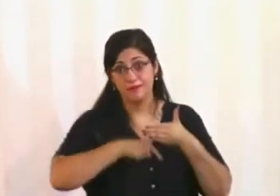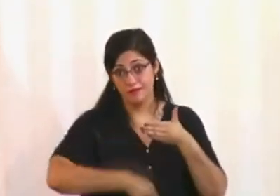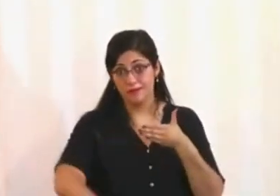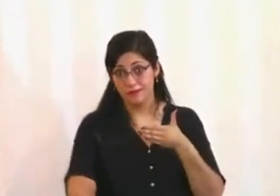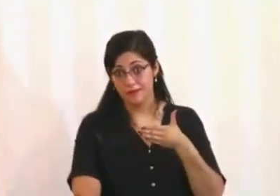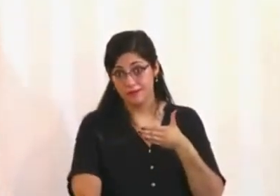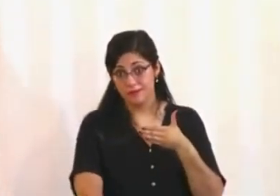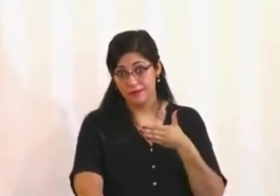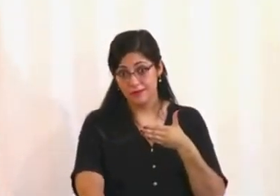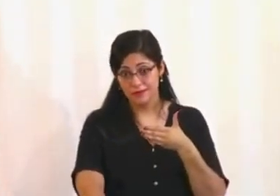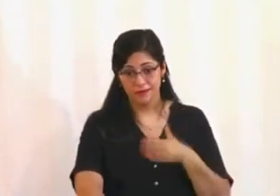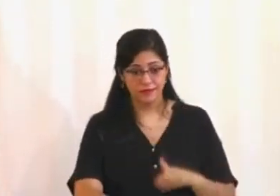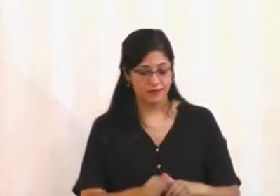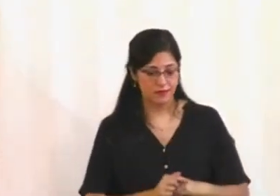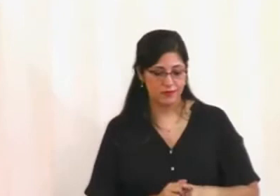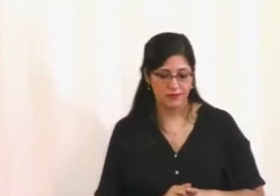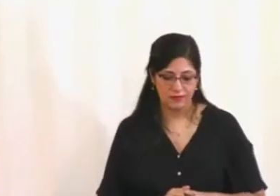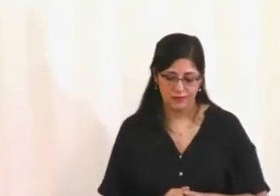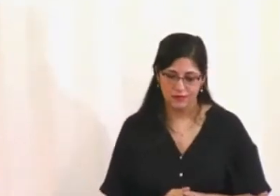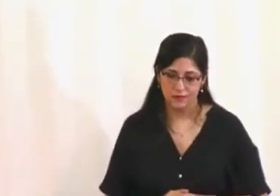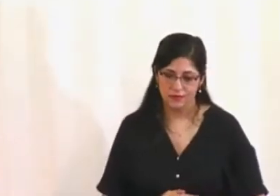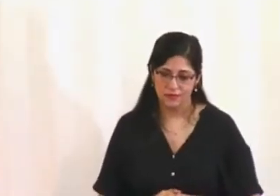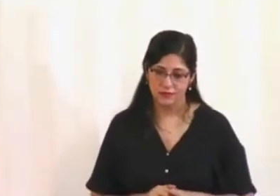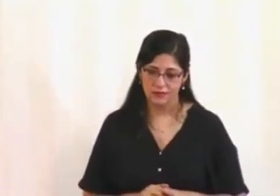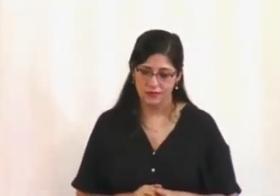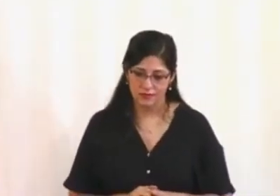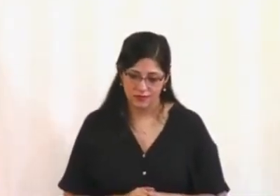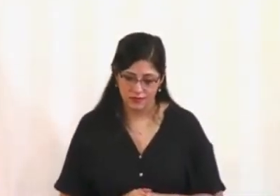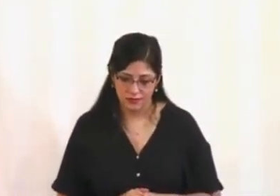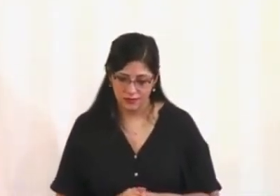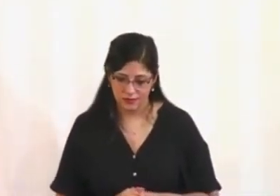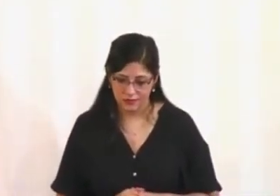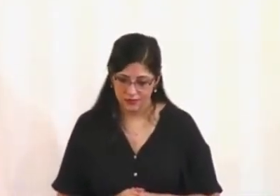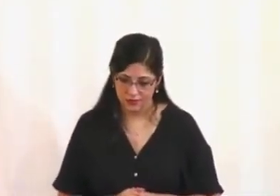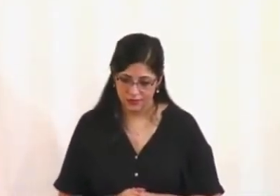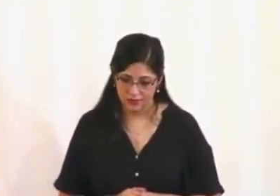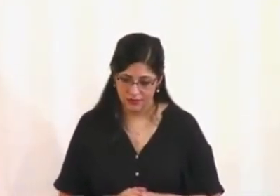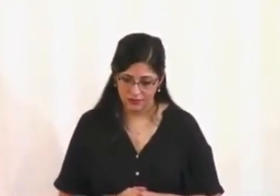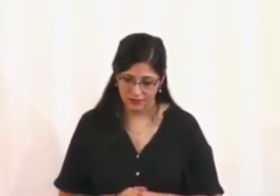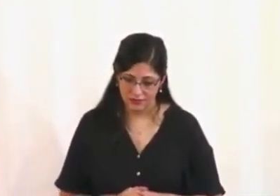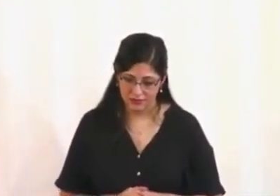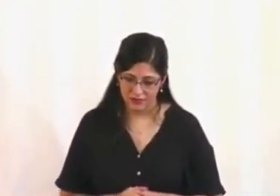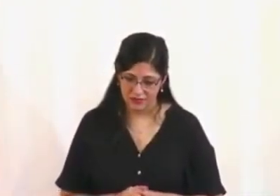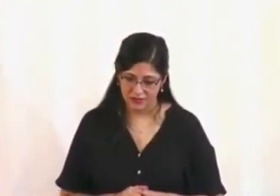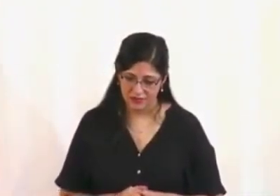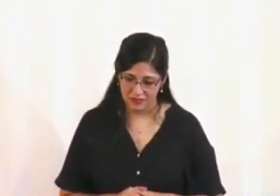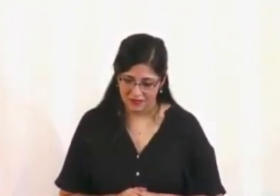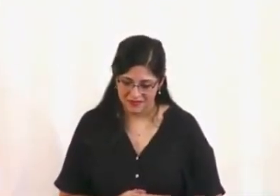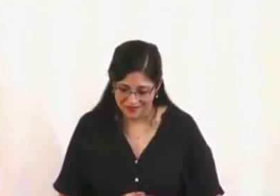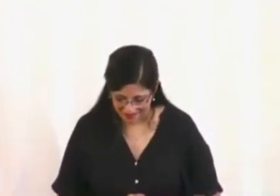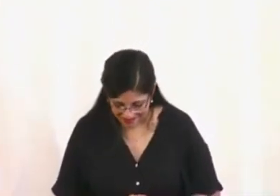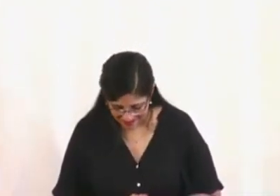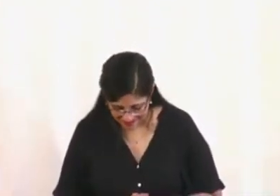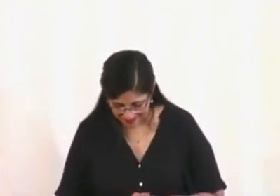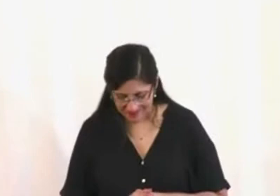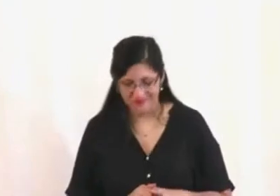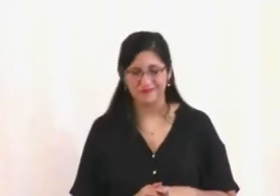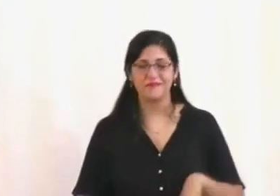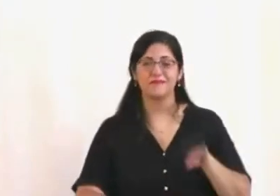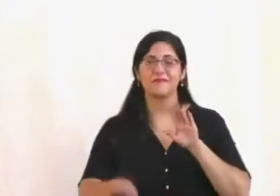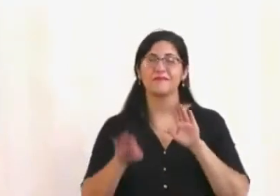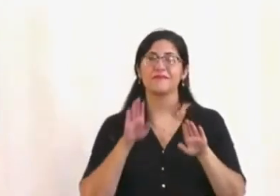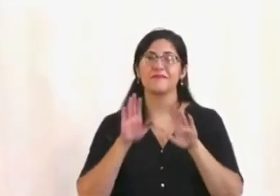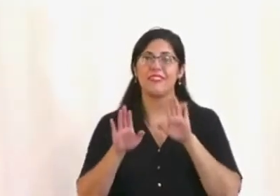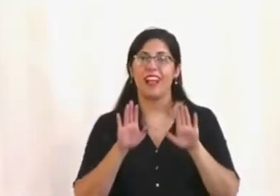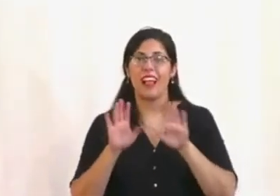um bom soninho não faz mal a ninguém. Tem uns aqui que vão querer inventar a regra da sonoterapia, dizer que isso é bom, que é uma boa prática. Eu não